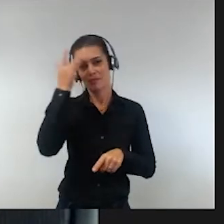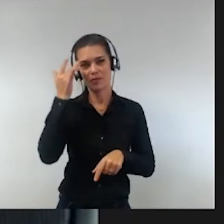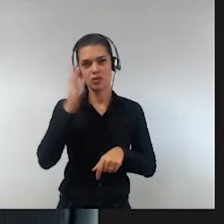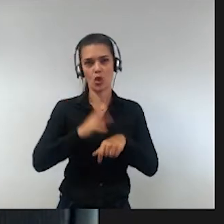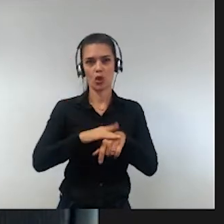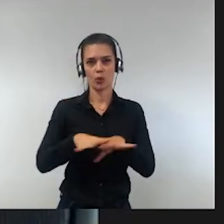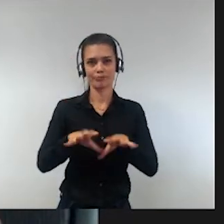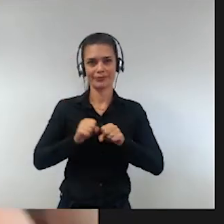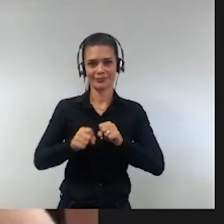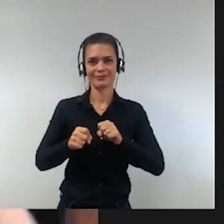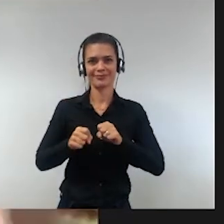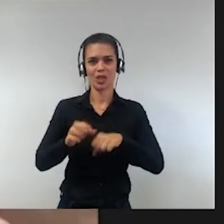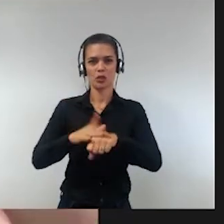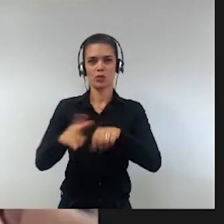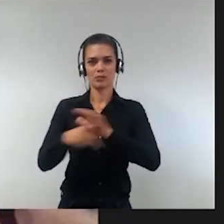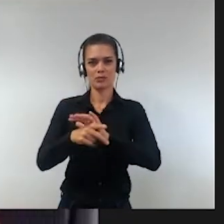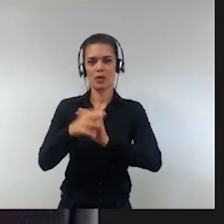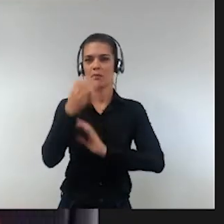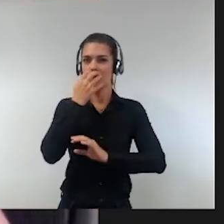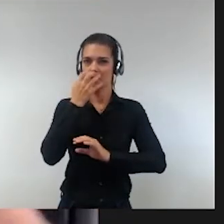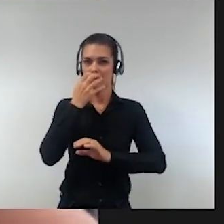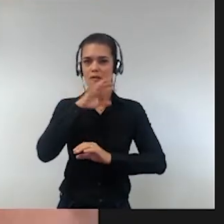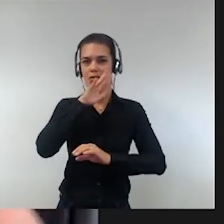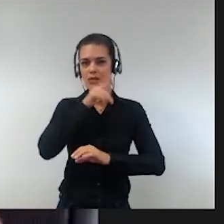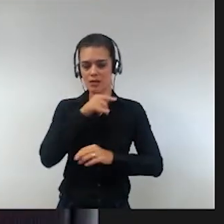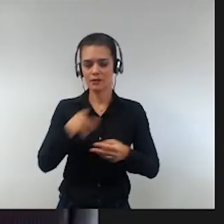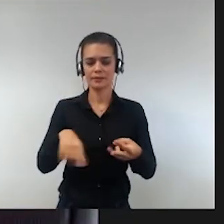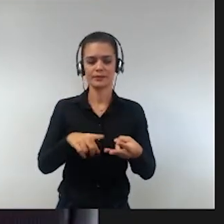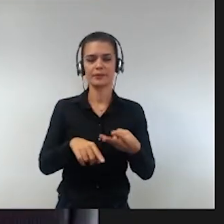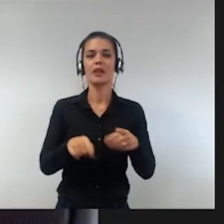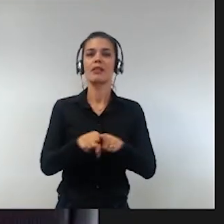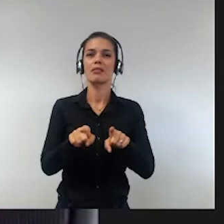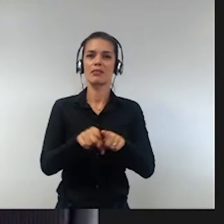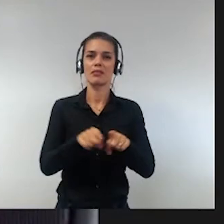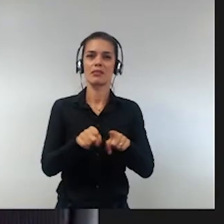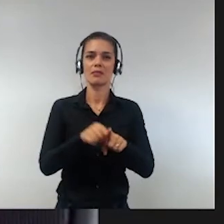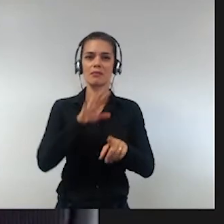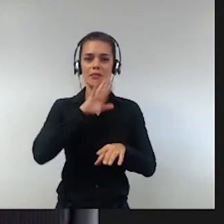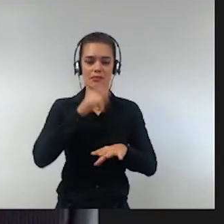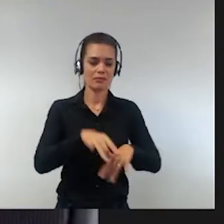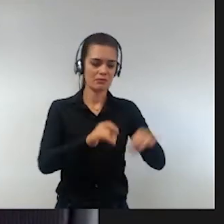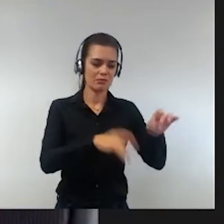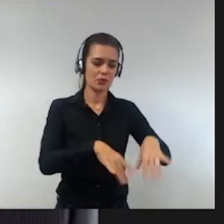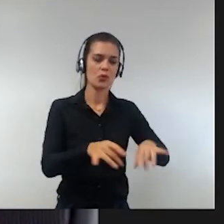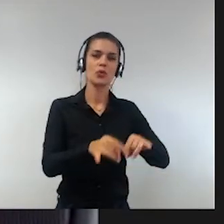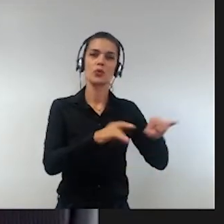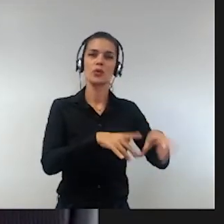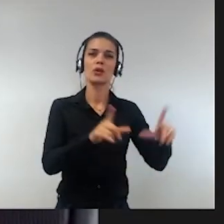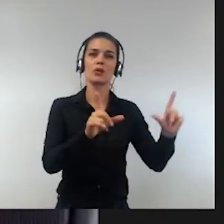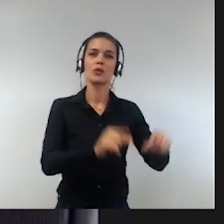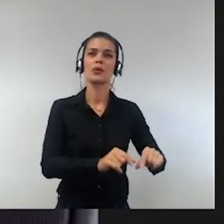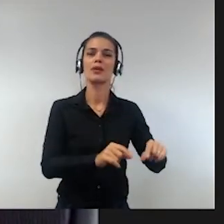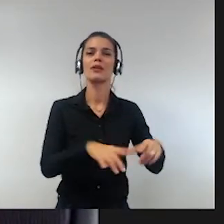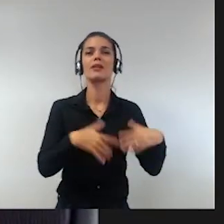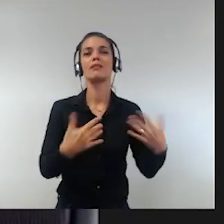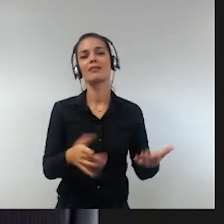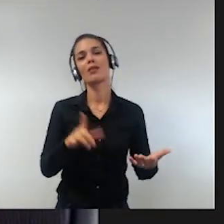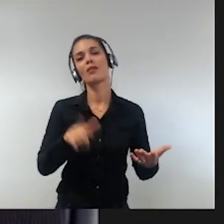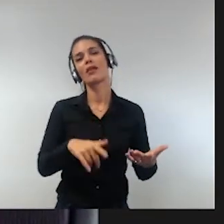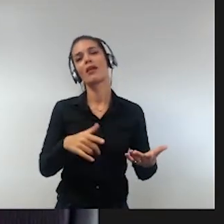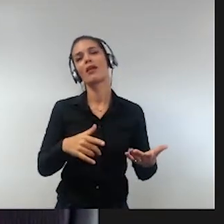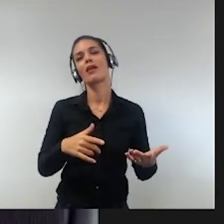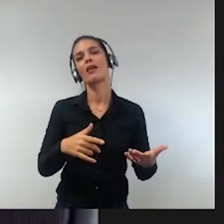oriundas dos animais, níveis de abandono que também vão diminuir, ou seja, é um ciclo vicioso que